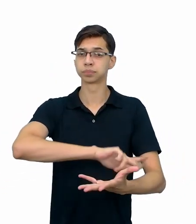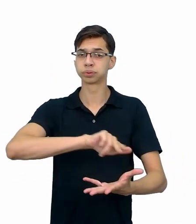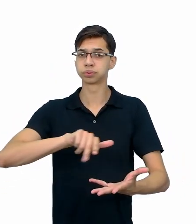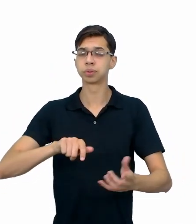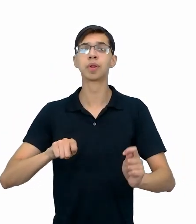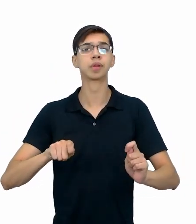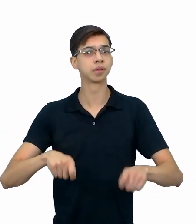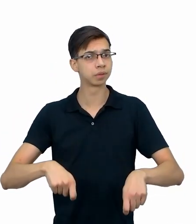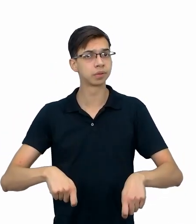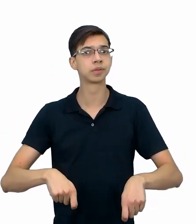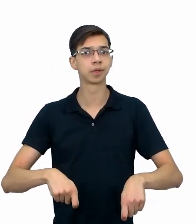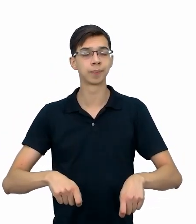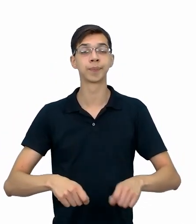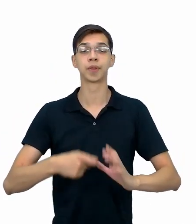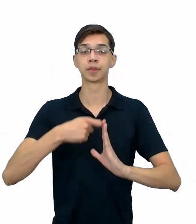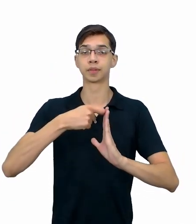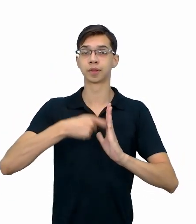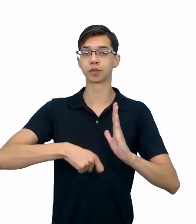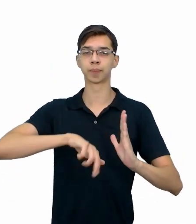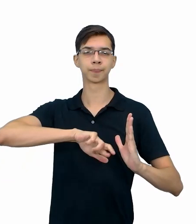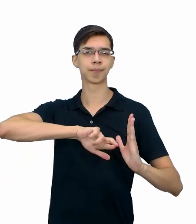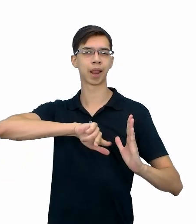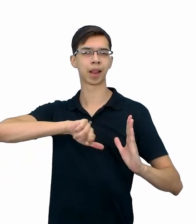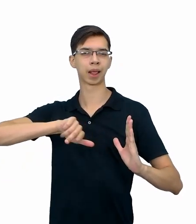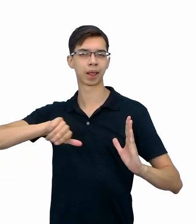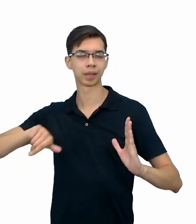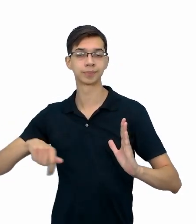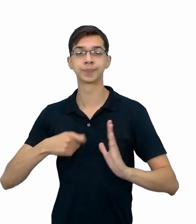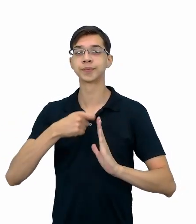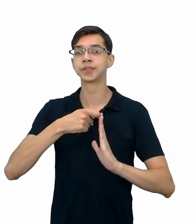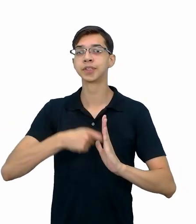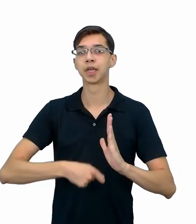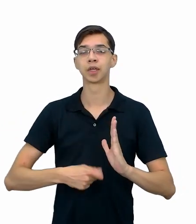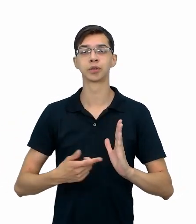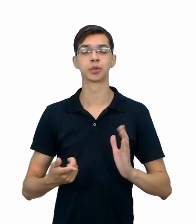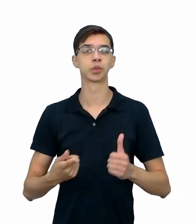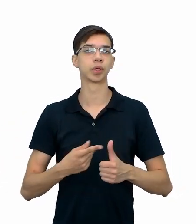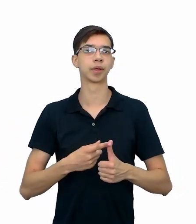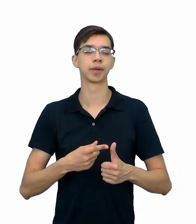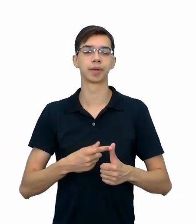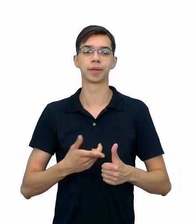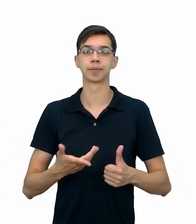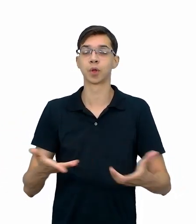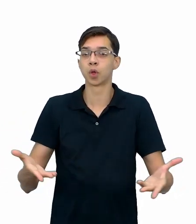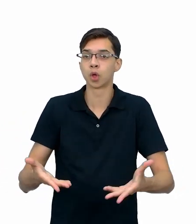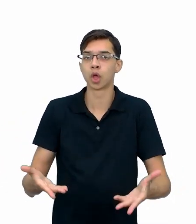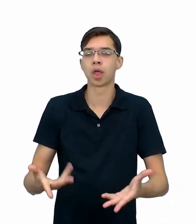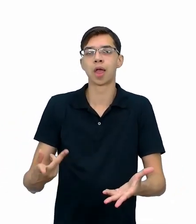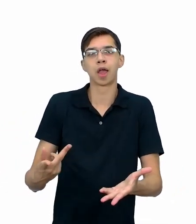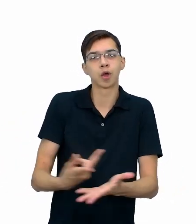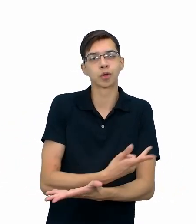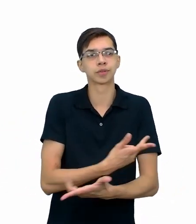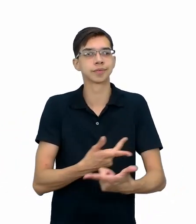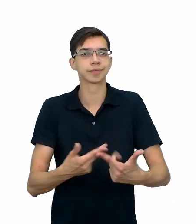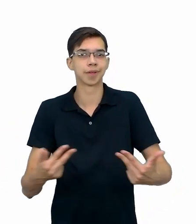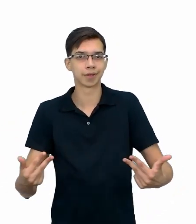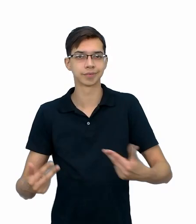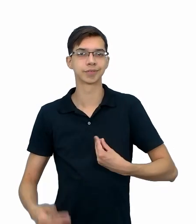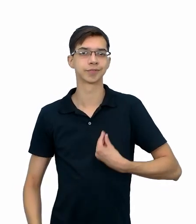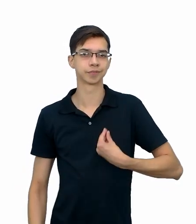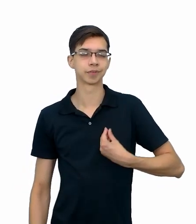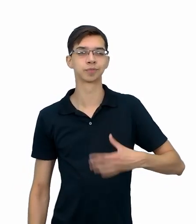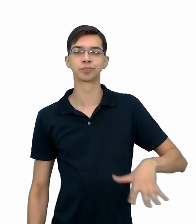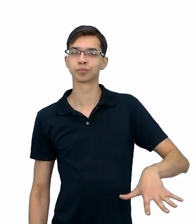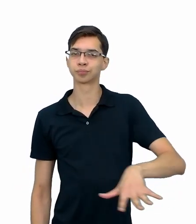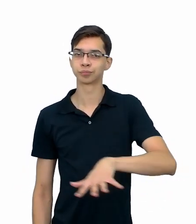Trazer alguns outros textos, textos sobre a atualidade, que foquem mais a